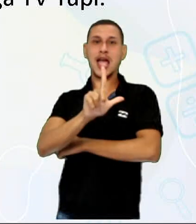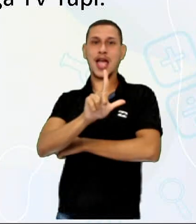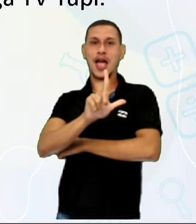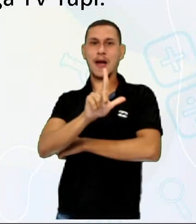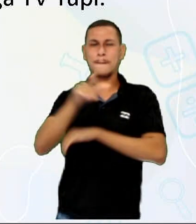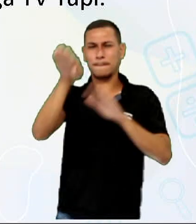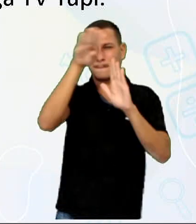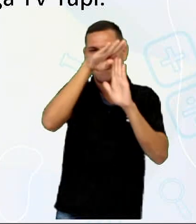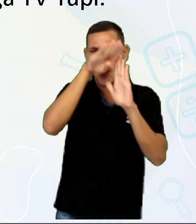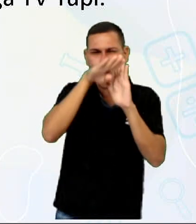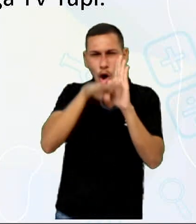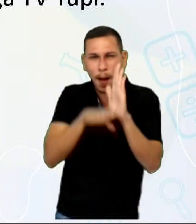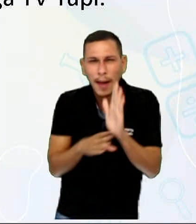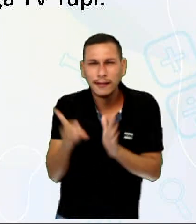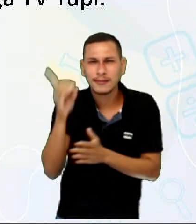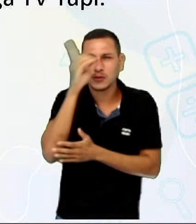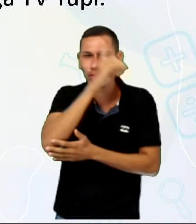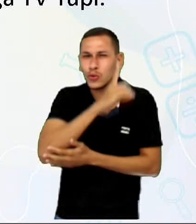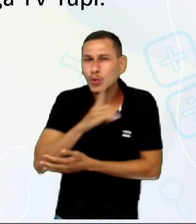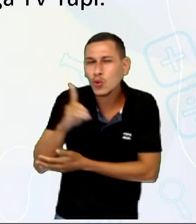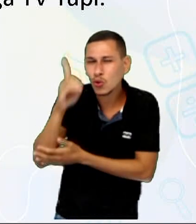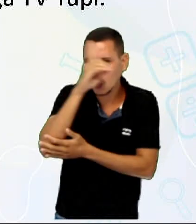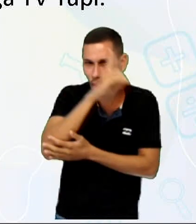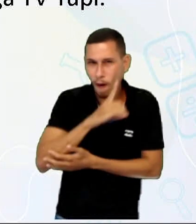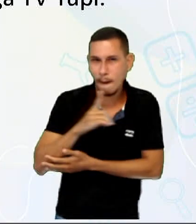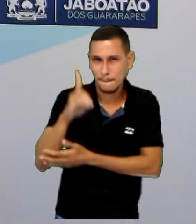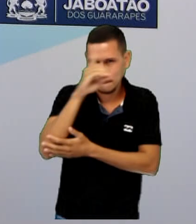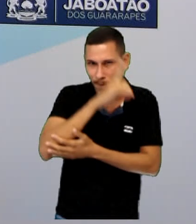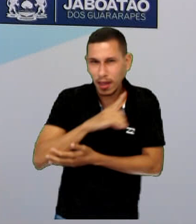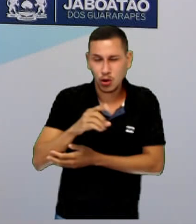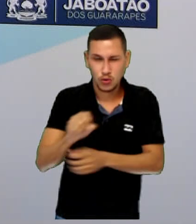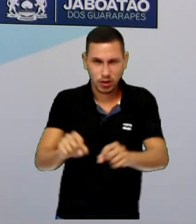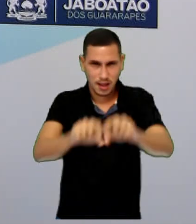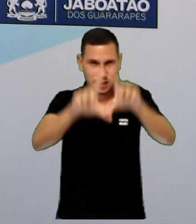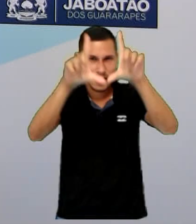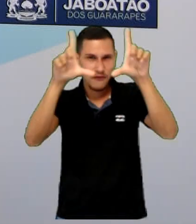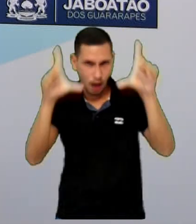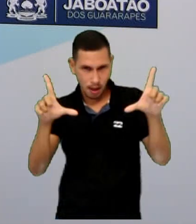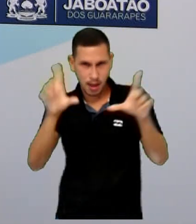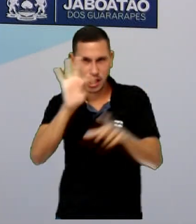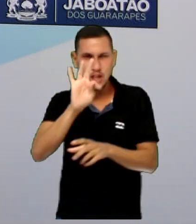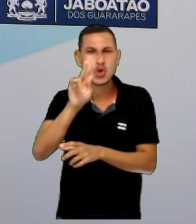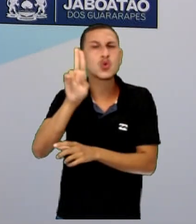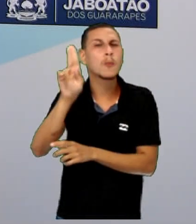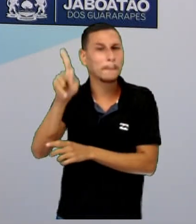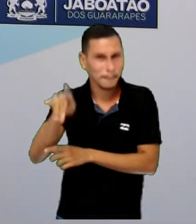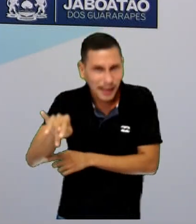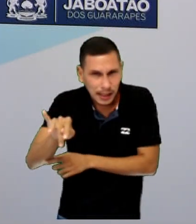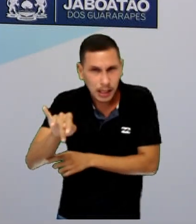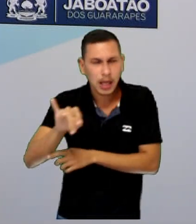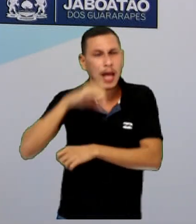dominical, ou seja, todos os domingos, na antiga TV Tupi. Em